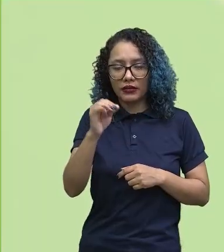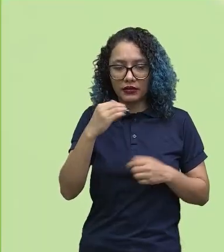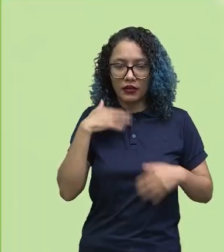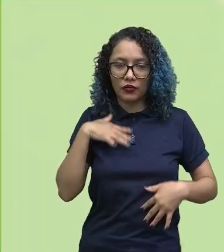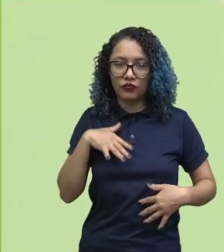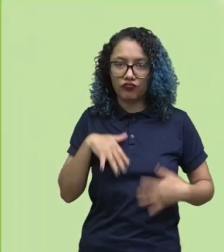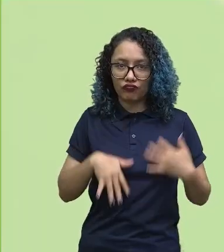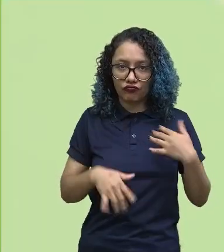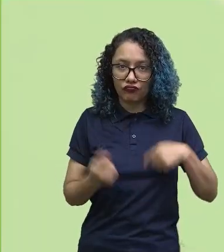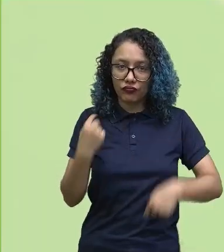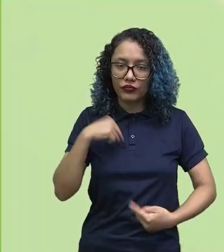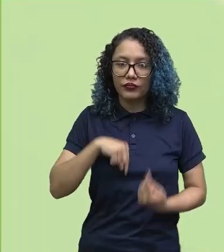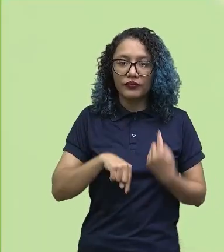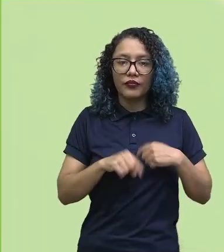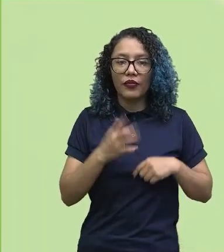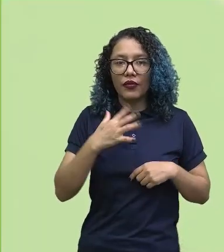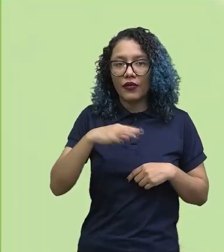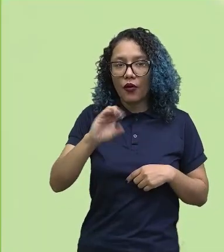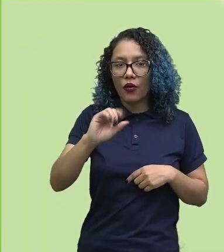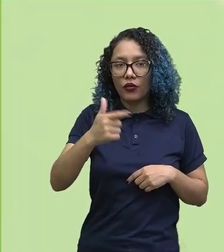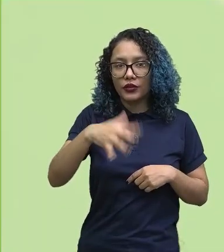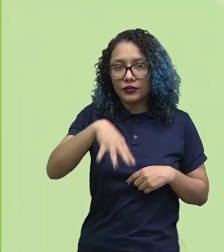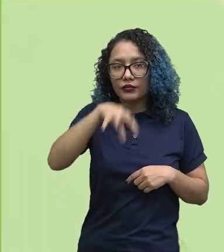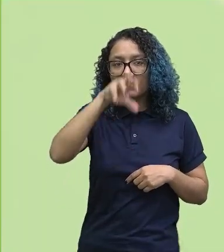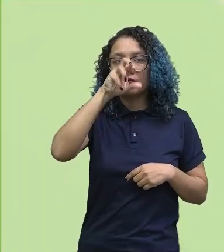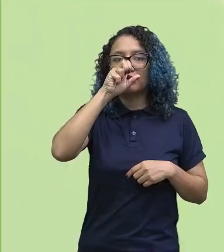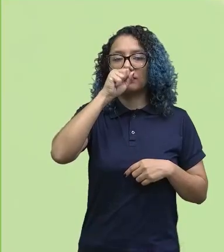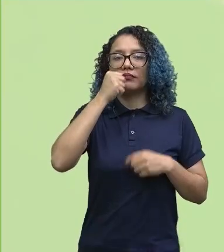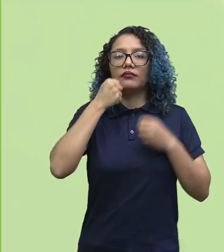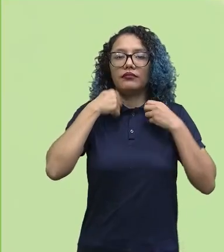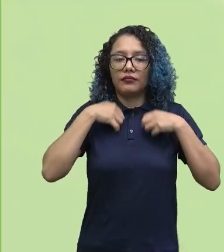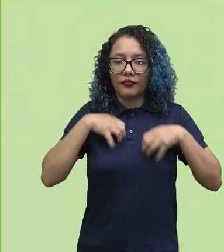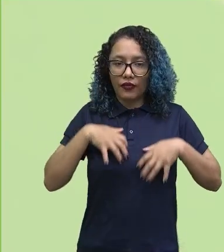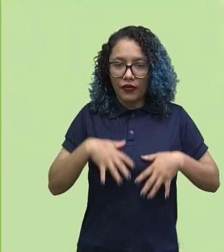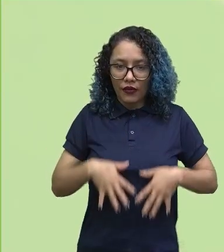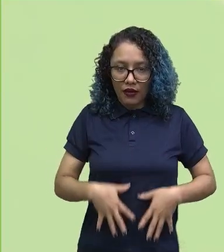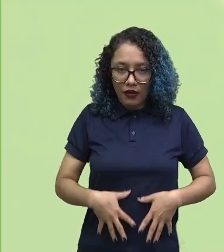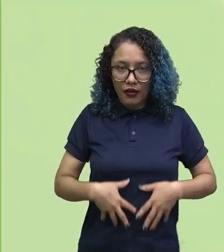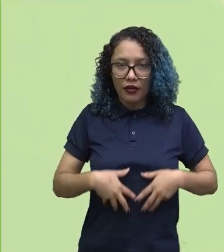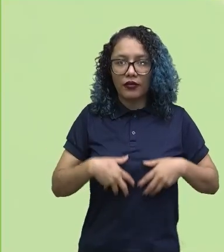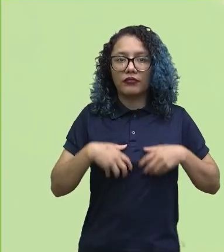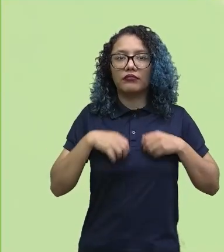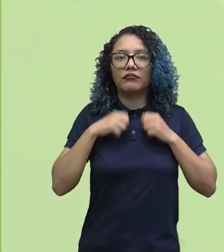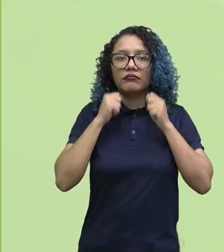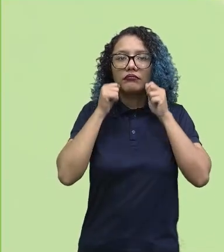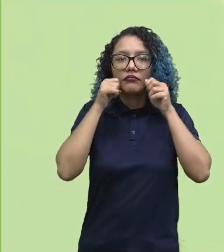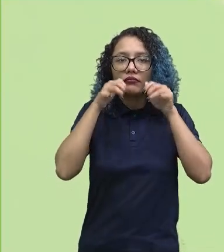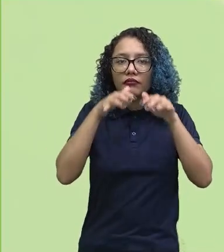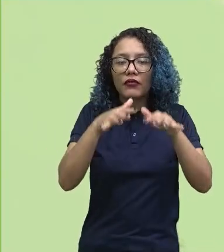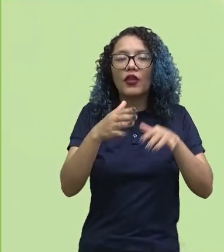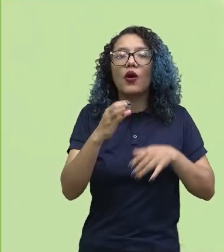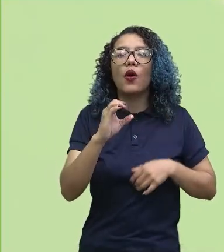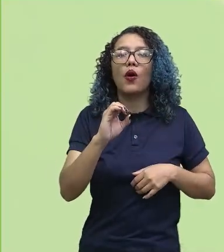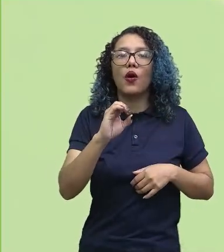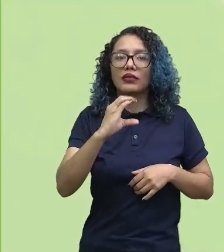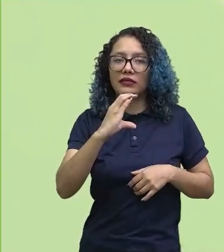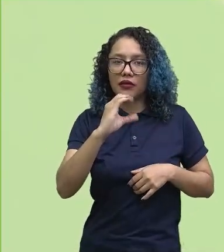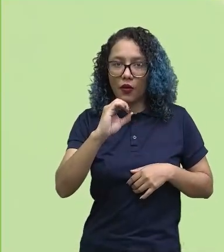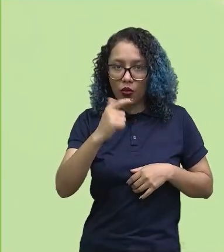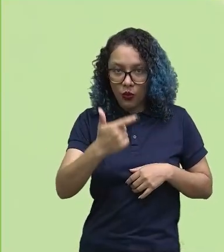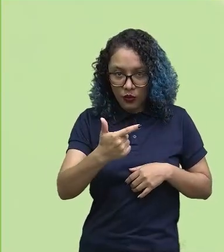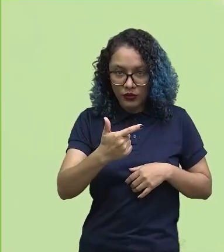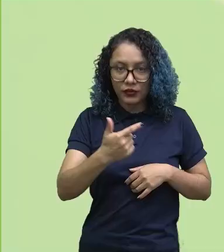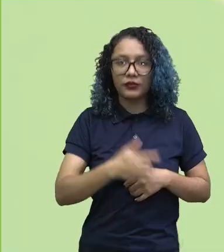oxigênio até ele trazer de volta aquele gás carbônico que o nosso corpo não precisa e precisa ser eliminado, né? Então a gente tem aí, ó,